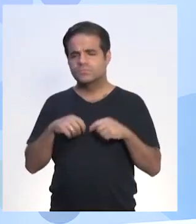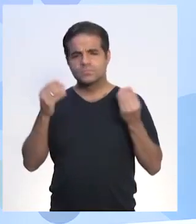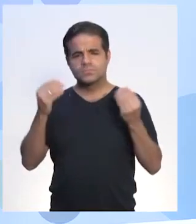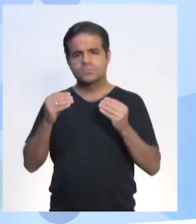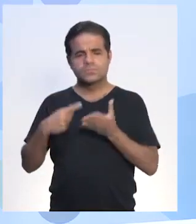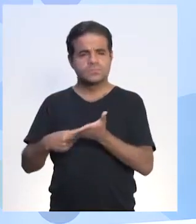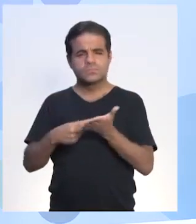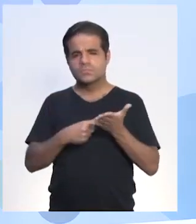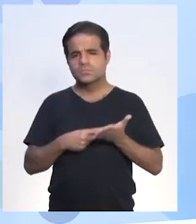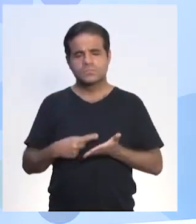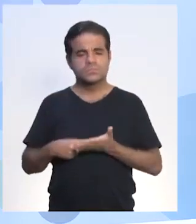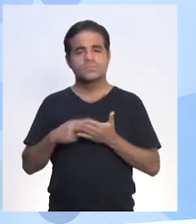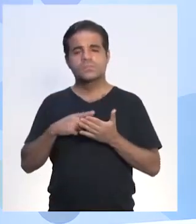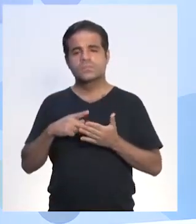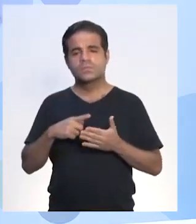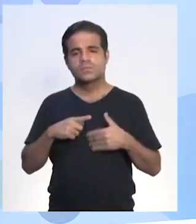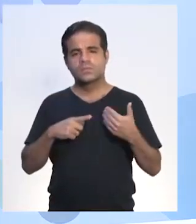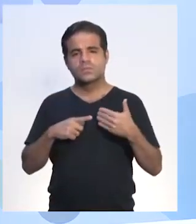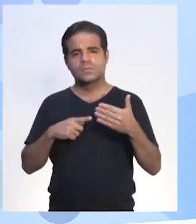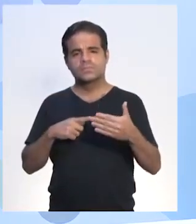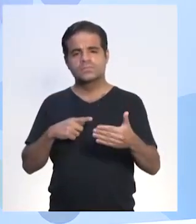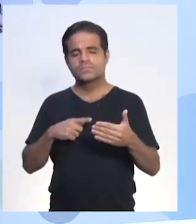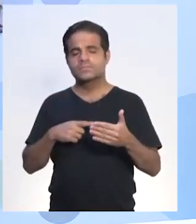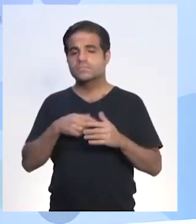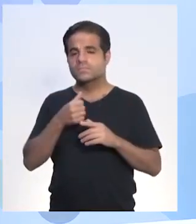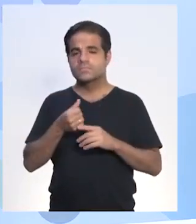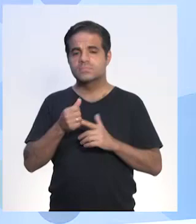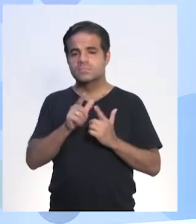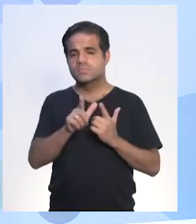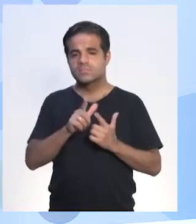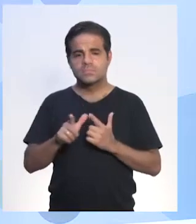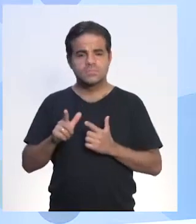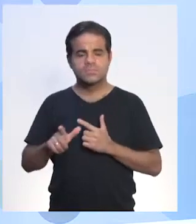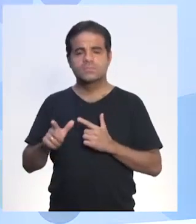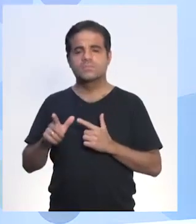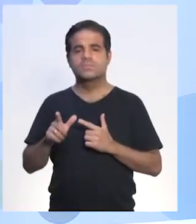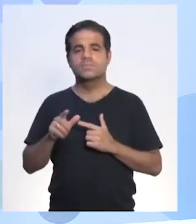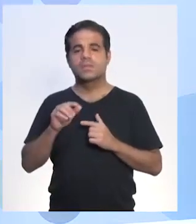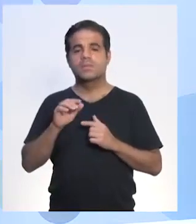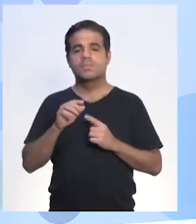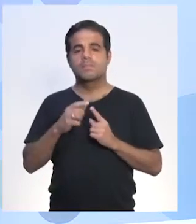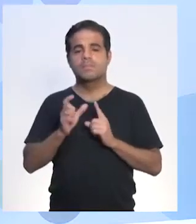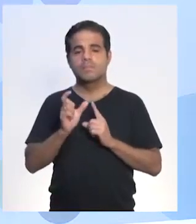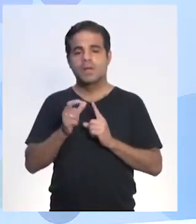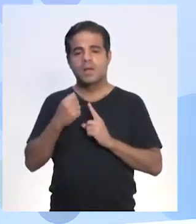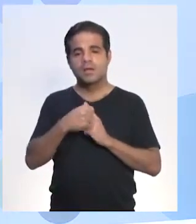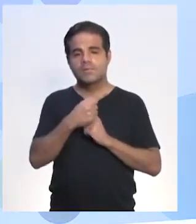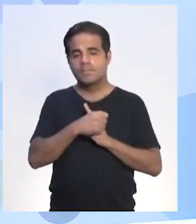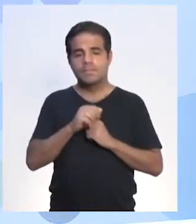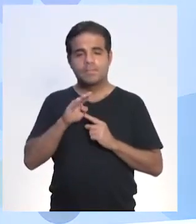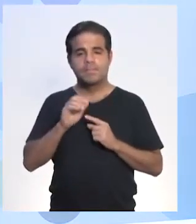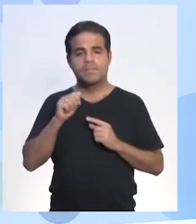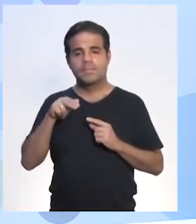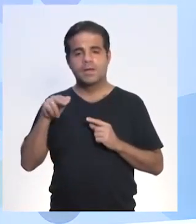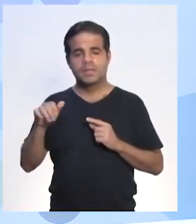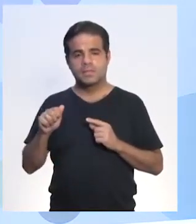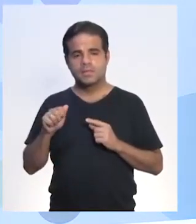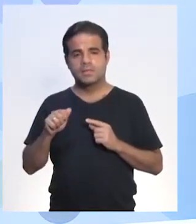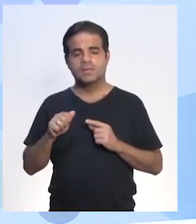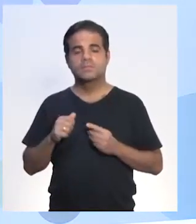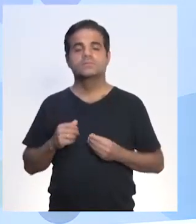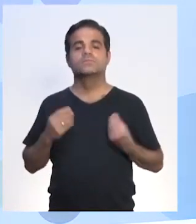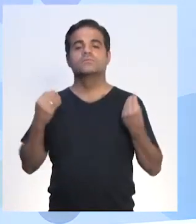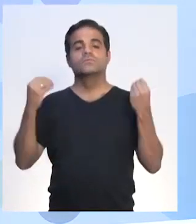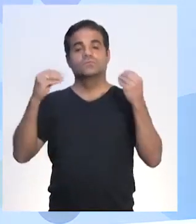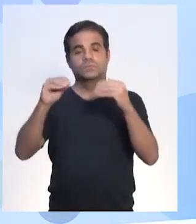de combinação que eu tenho entre as 6 letras da palavra banana. Então, vamos lá. Vou passar